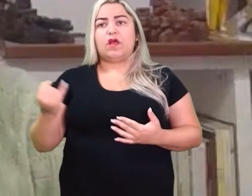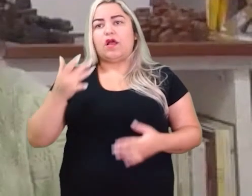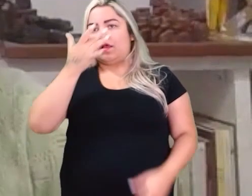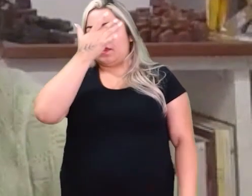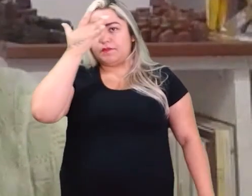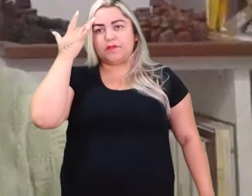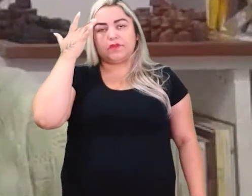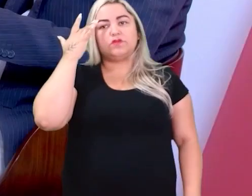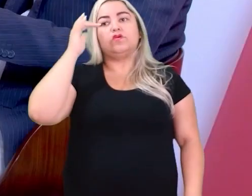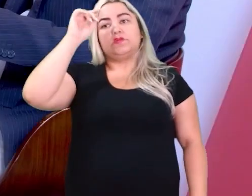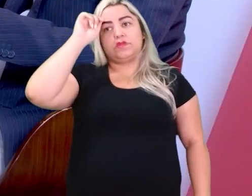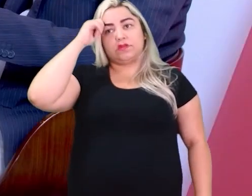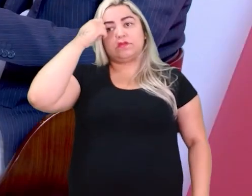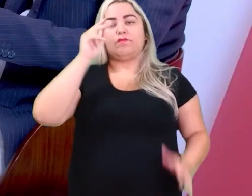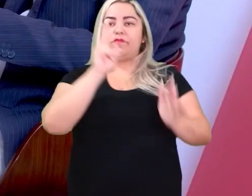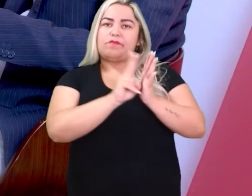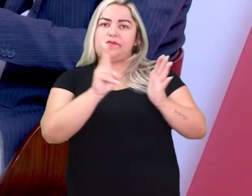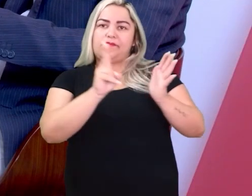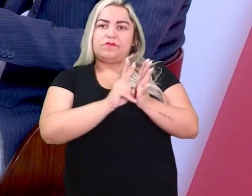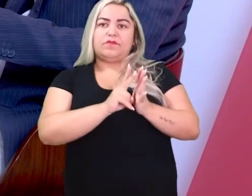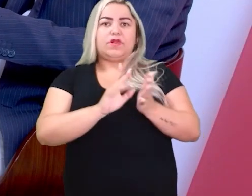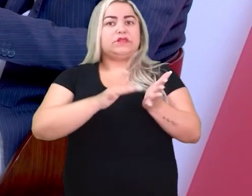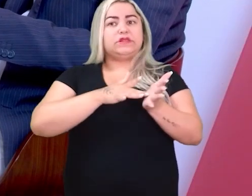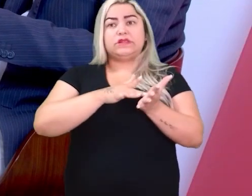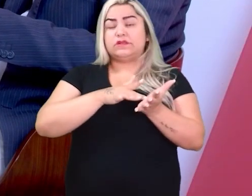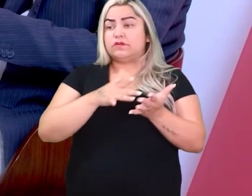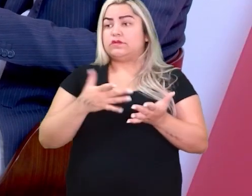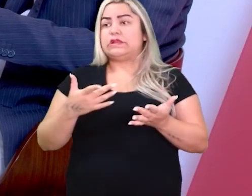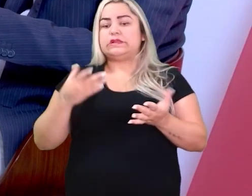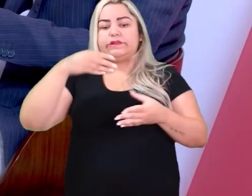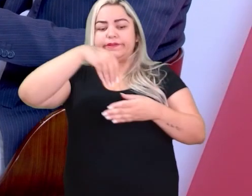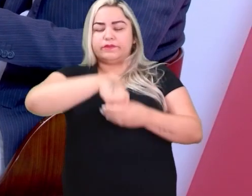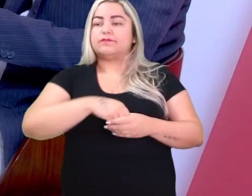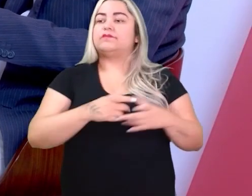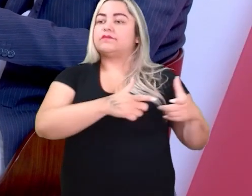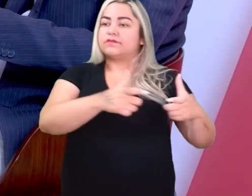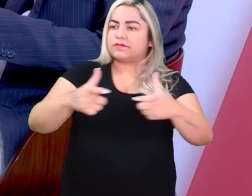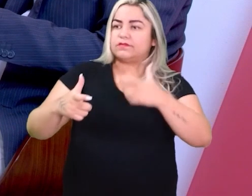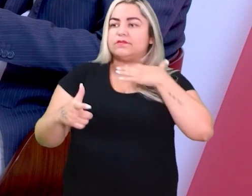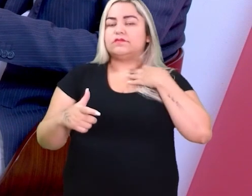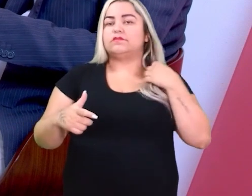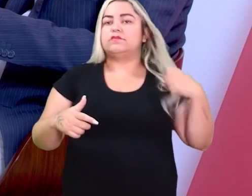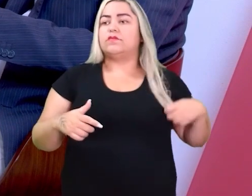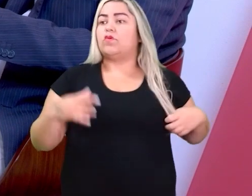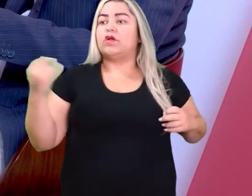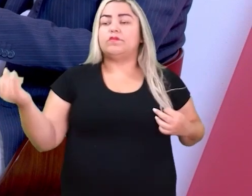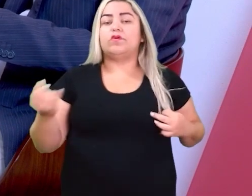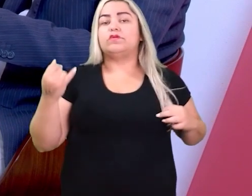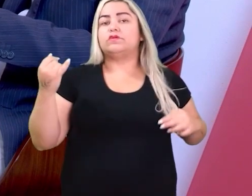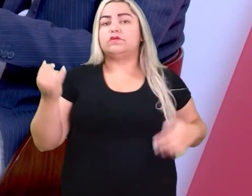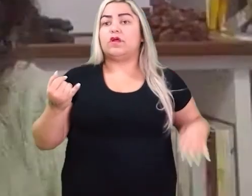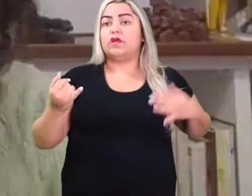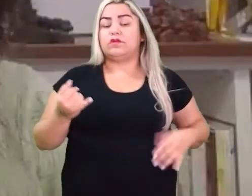Então, é importante você ter pessoas negras, indígenas, ciganas, dentro desses espaços, pensando quais são